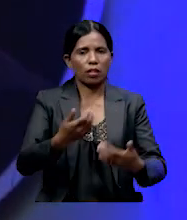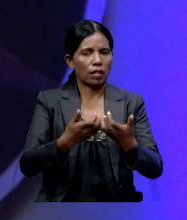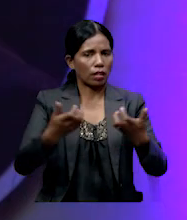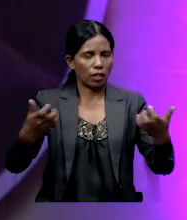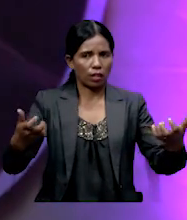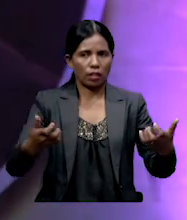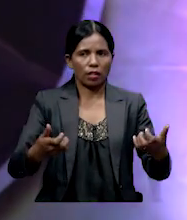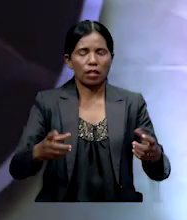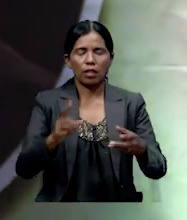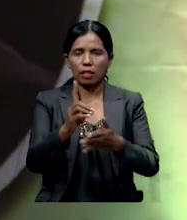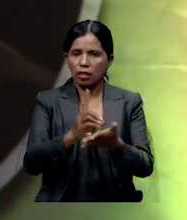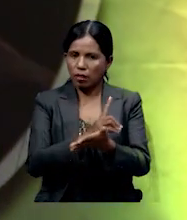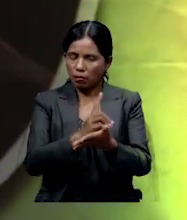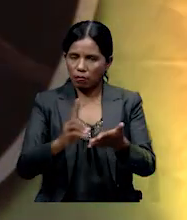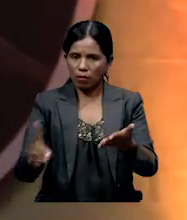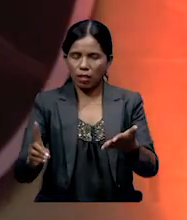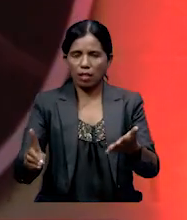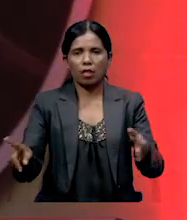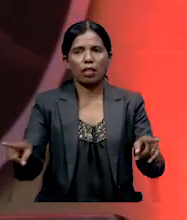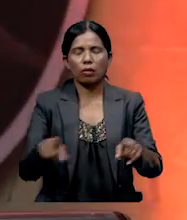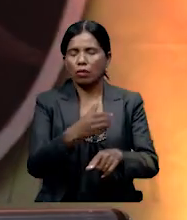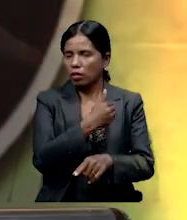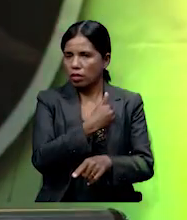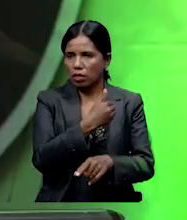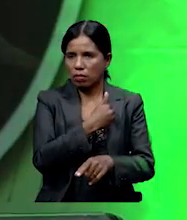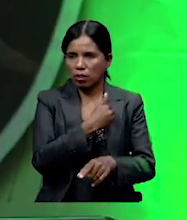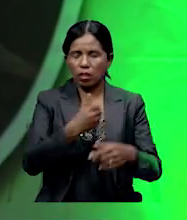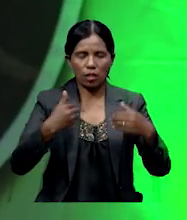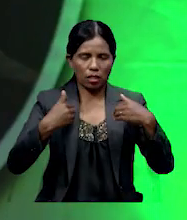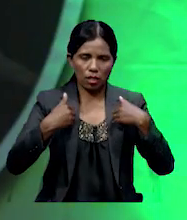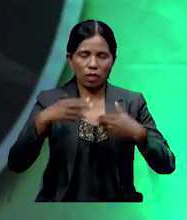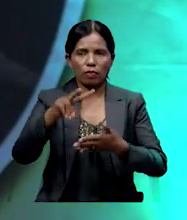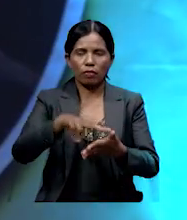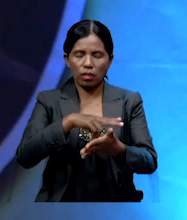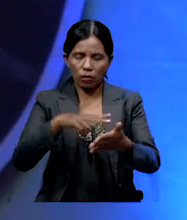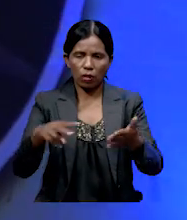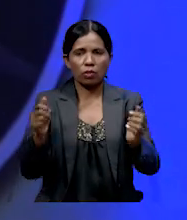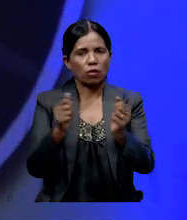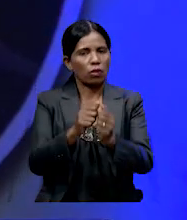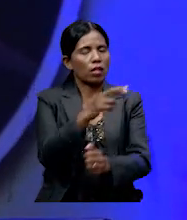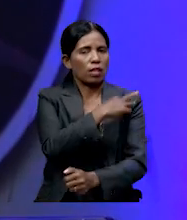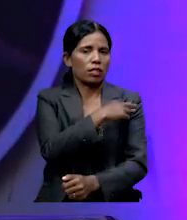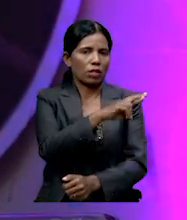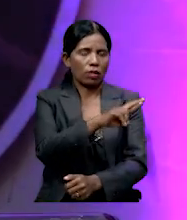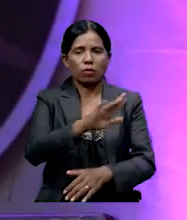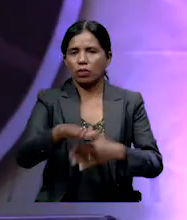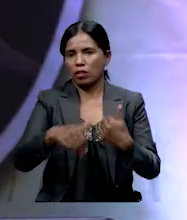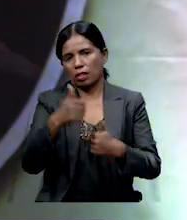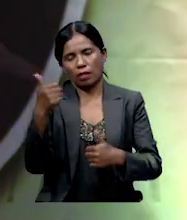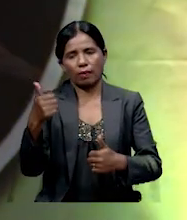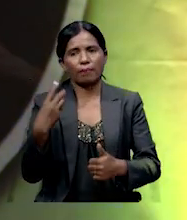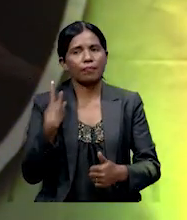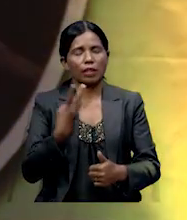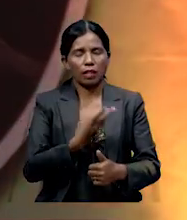que discrimina mal, no moço se dá o moço violência entre religiões. E também